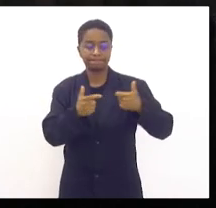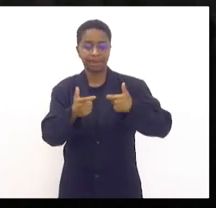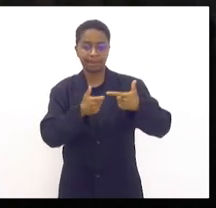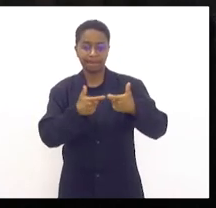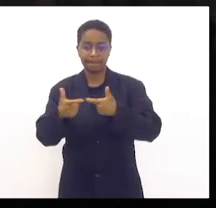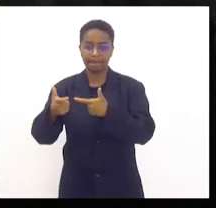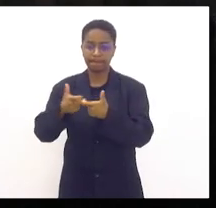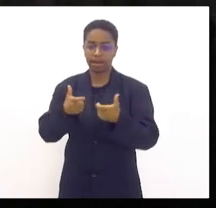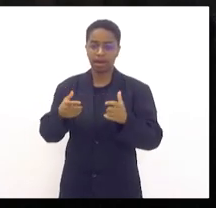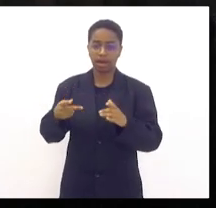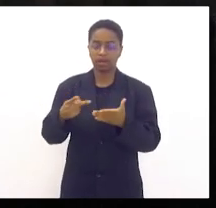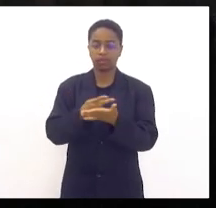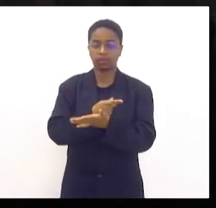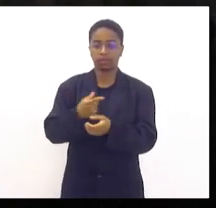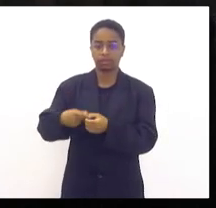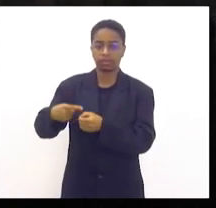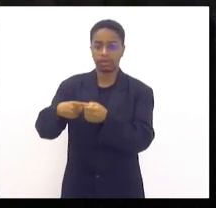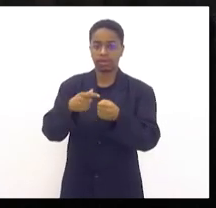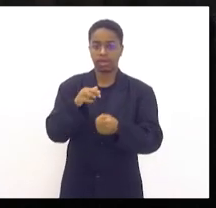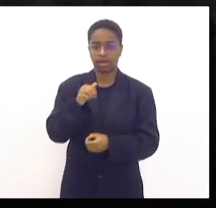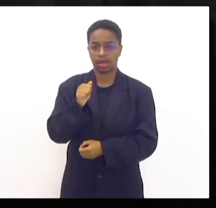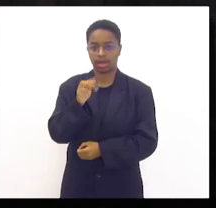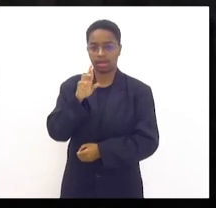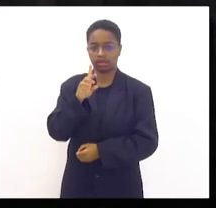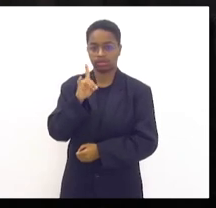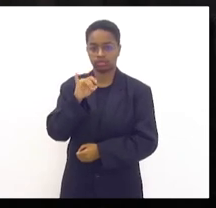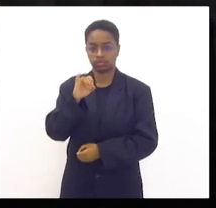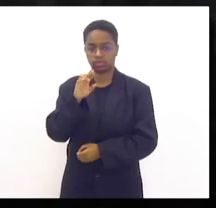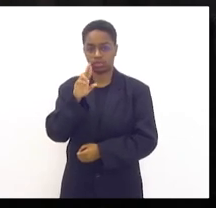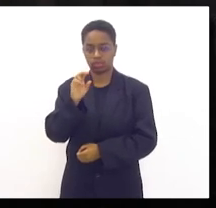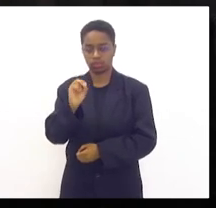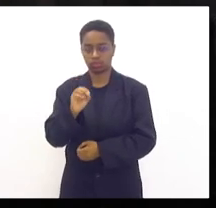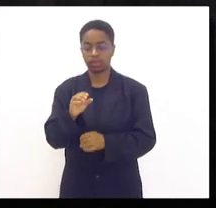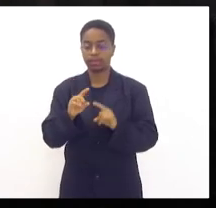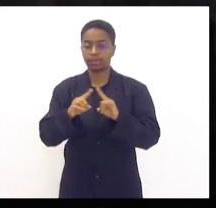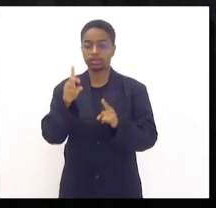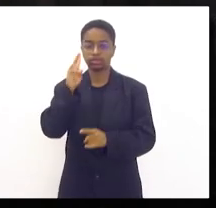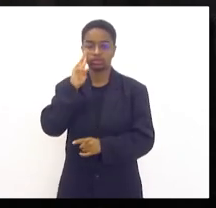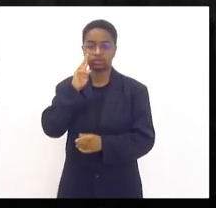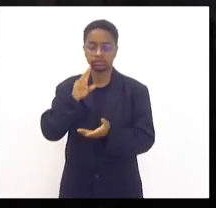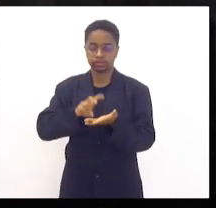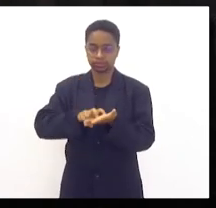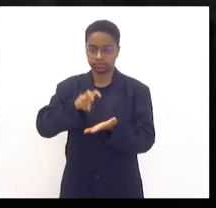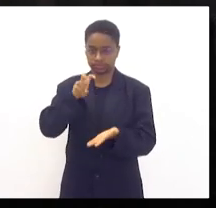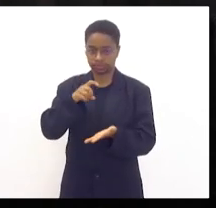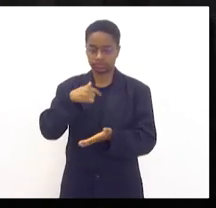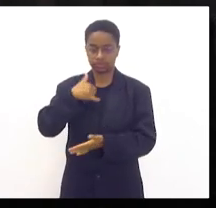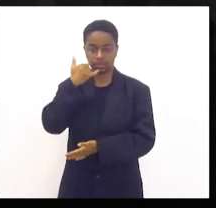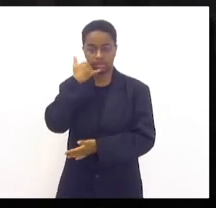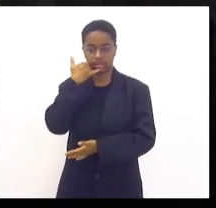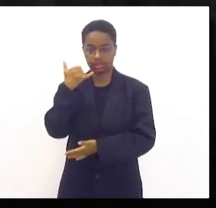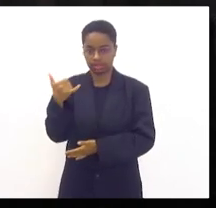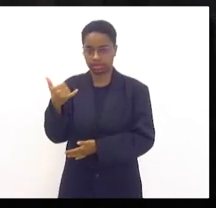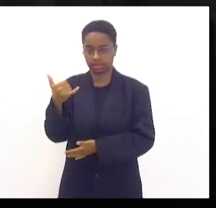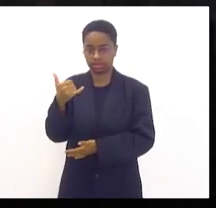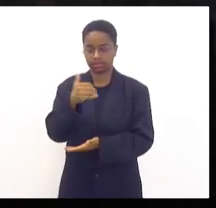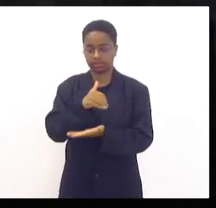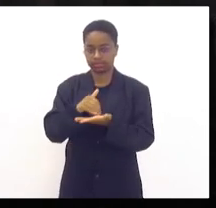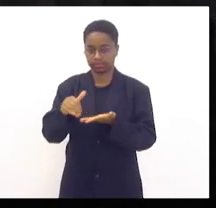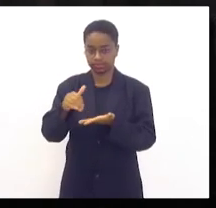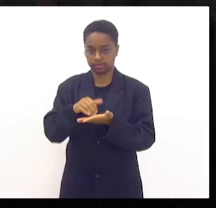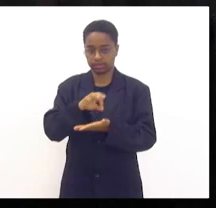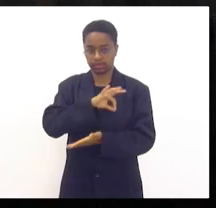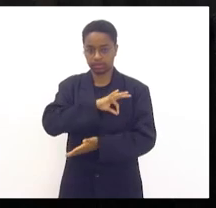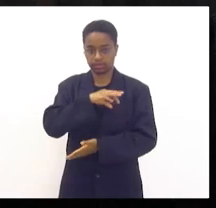está no bairro do Ar de Ouro. Quando foi segunda-feira de manhã, eu liguei para o secretário de